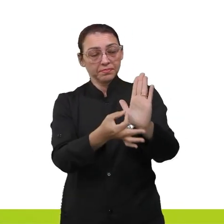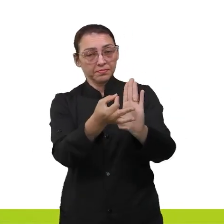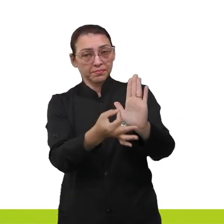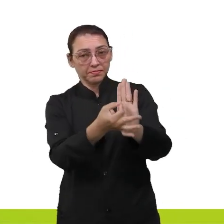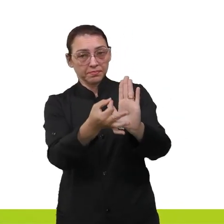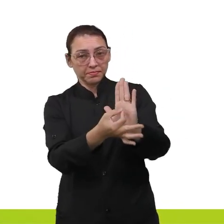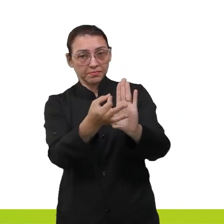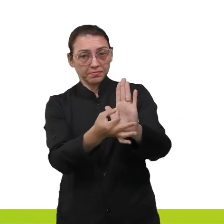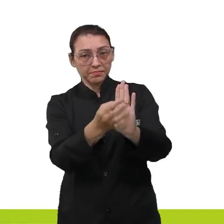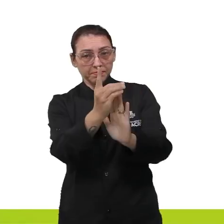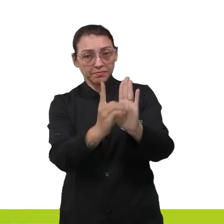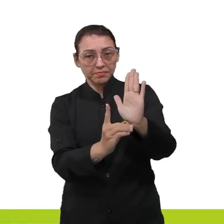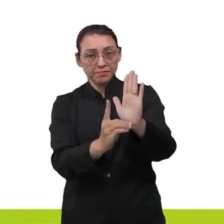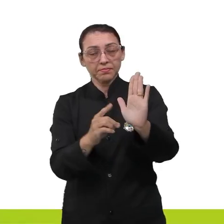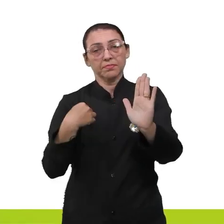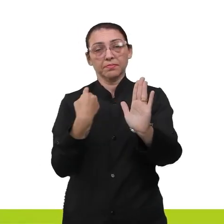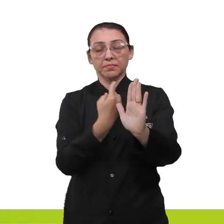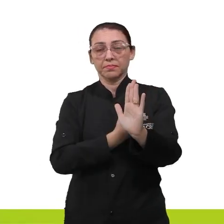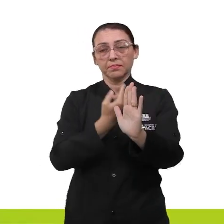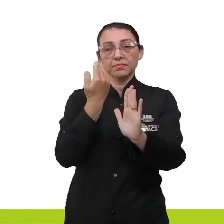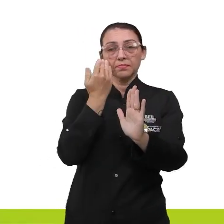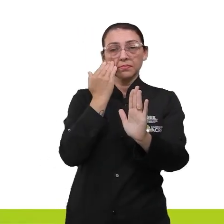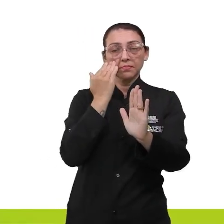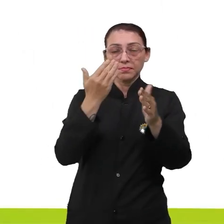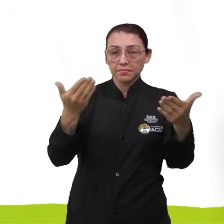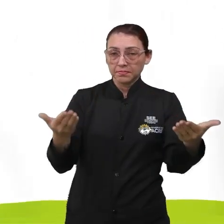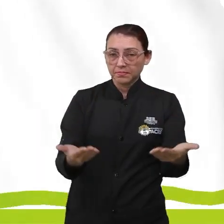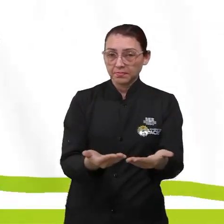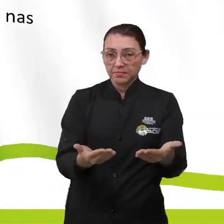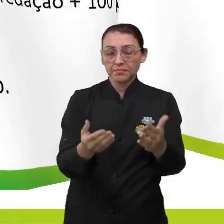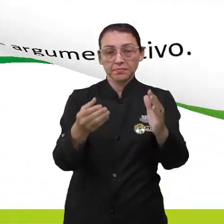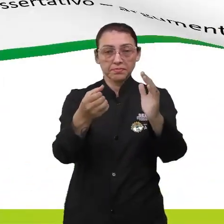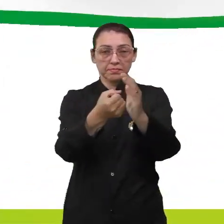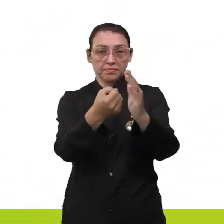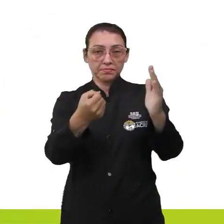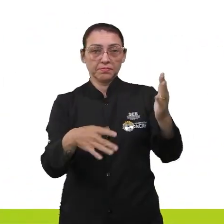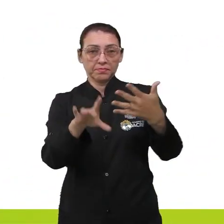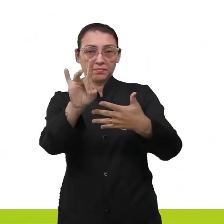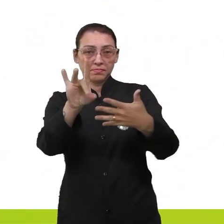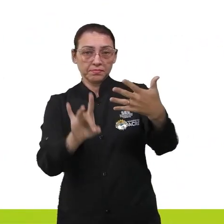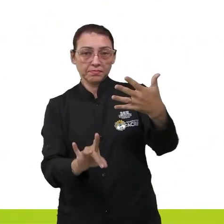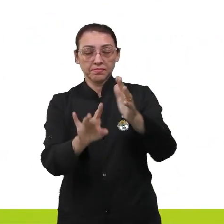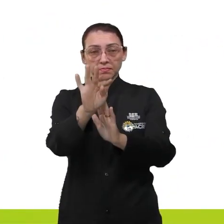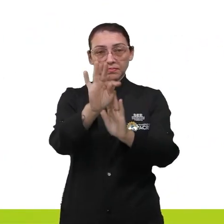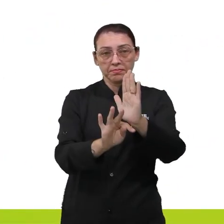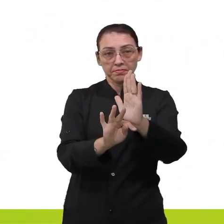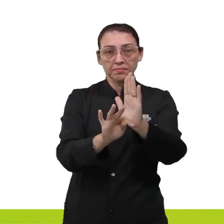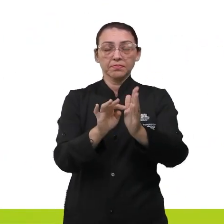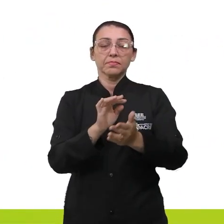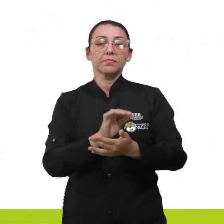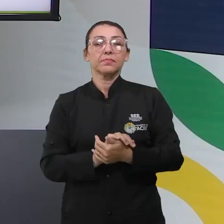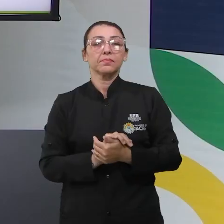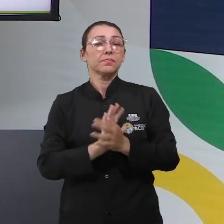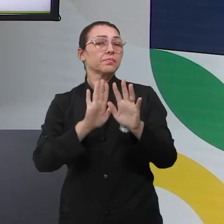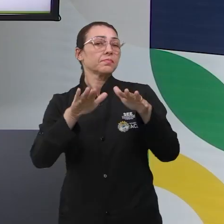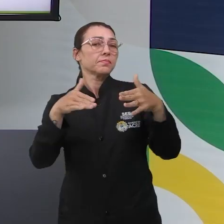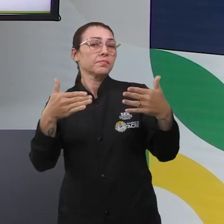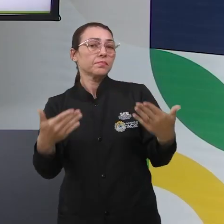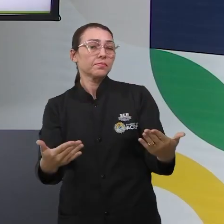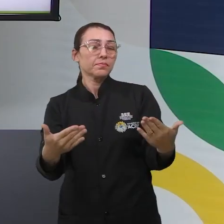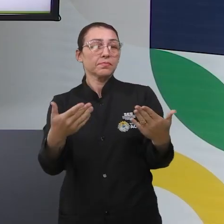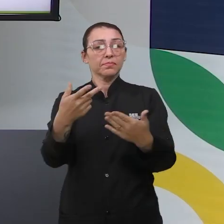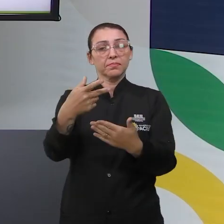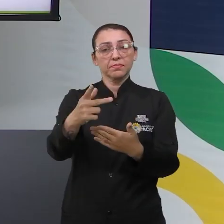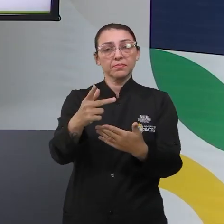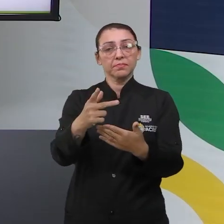dissertativo, argumentativo, e nós vamos compreender as características desse texto. Então, qual é a